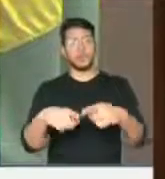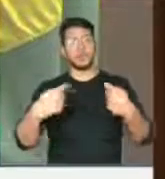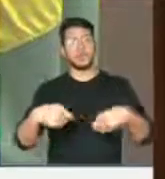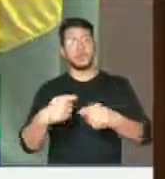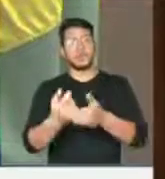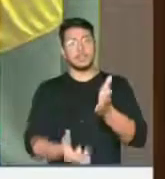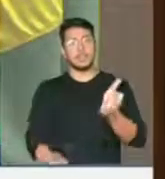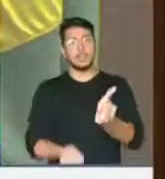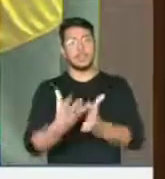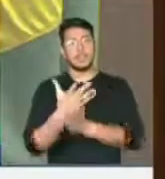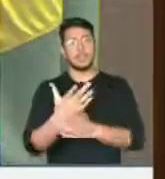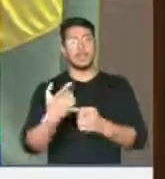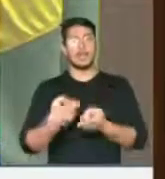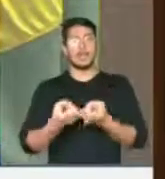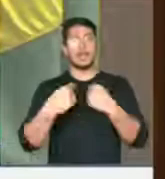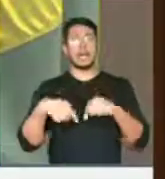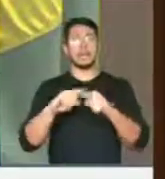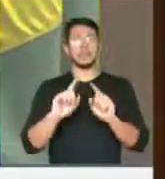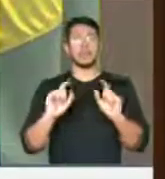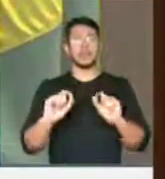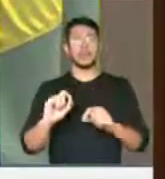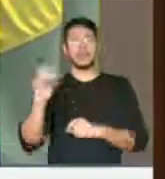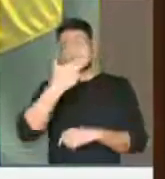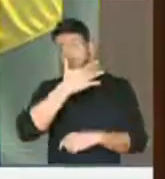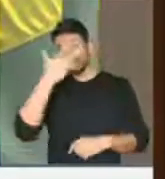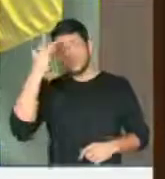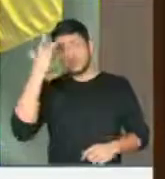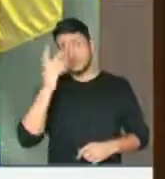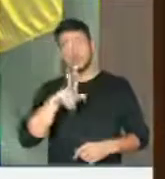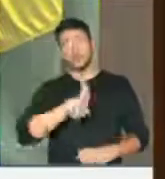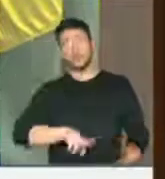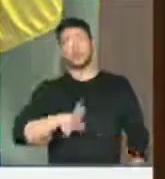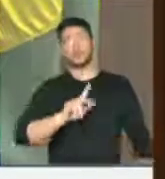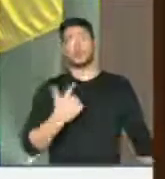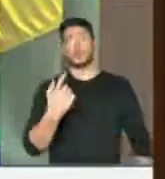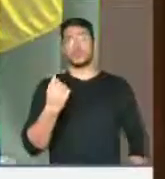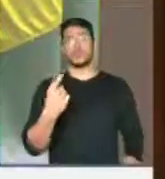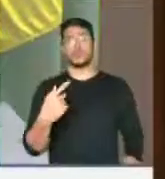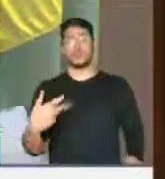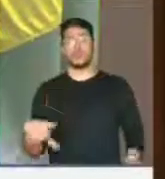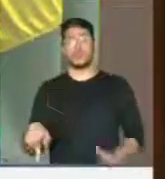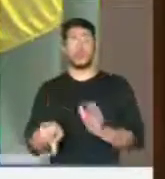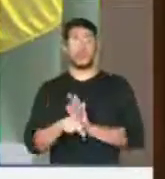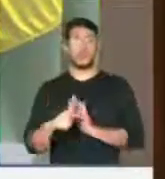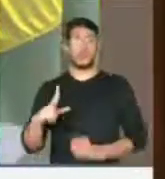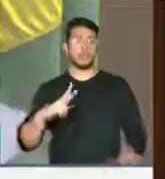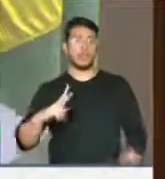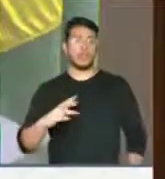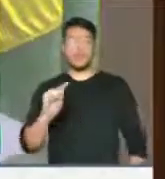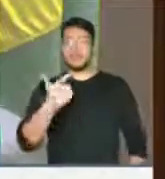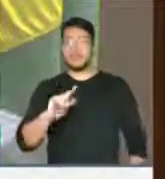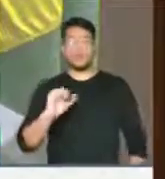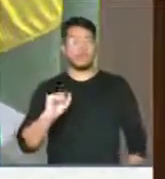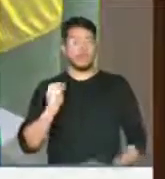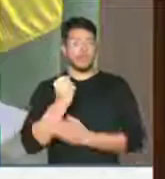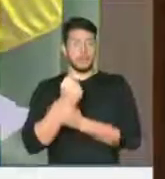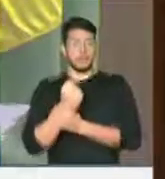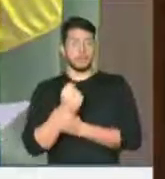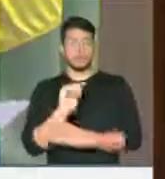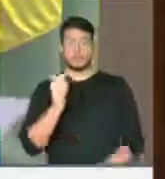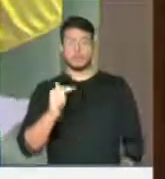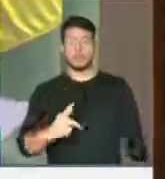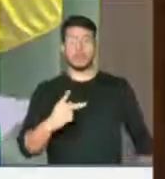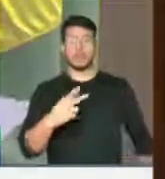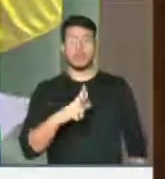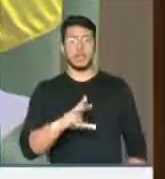emergencial para os agricultores familiares que plantaram com recurso próprio. Não tem seguro, não tem proagro.